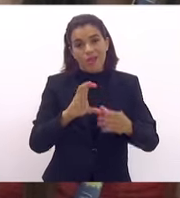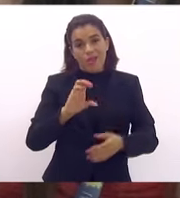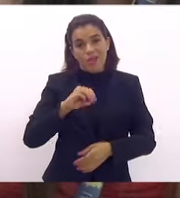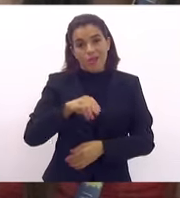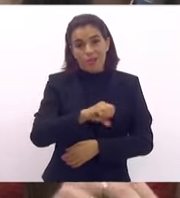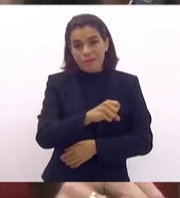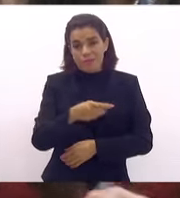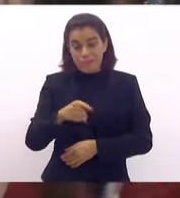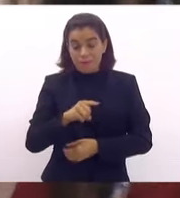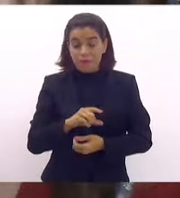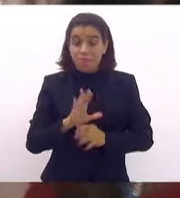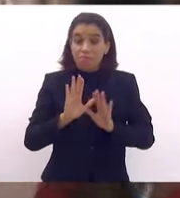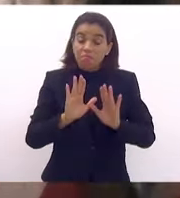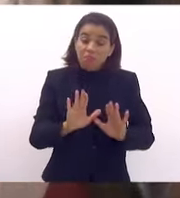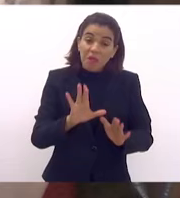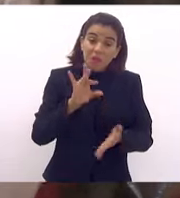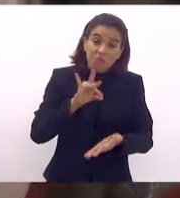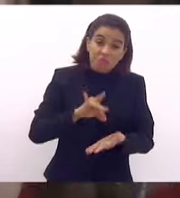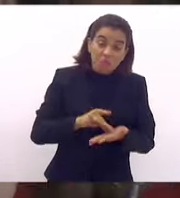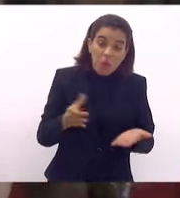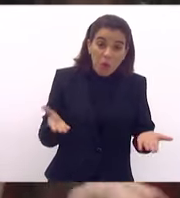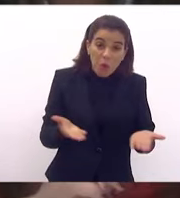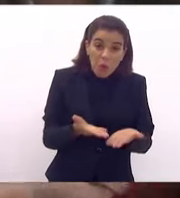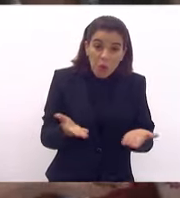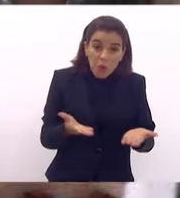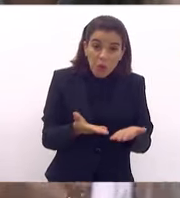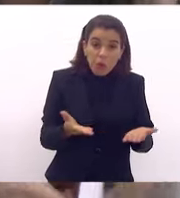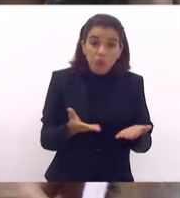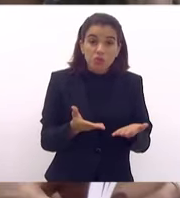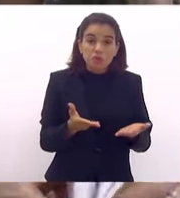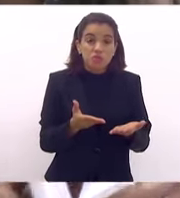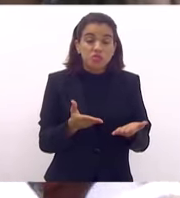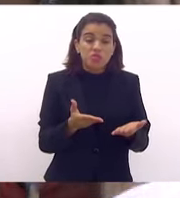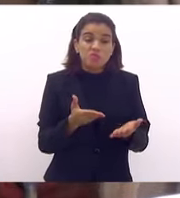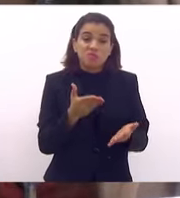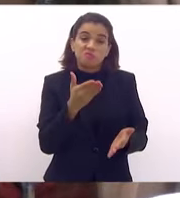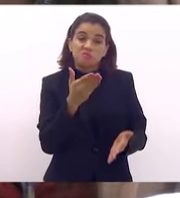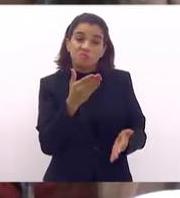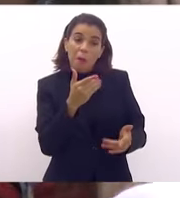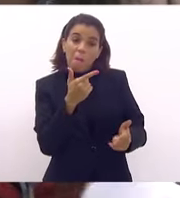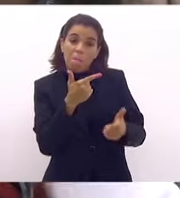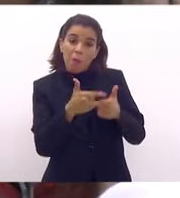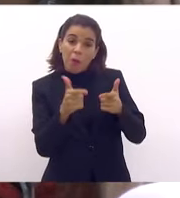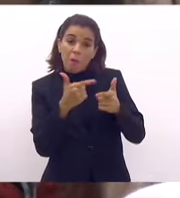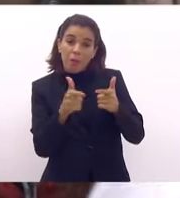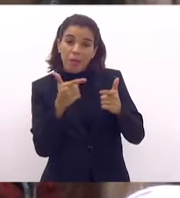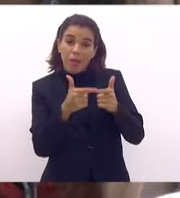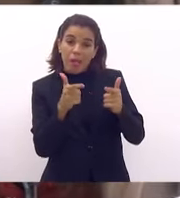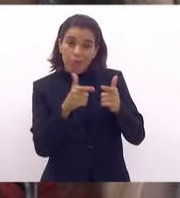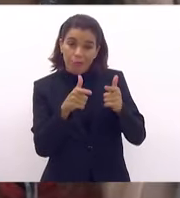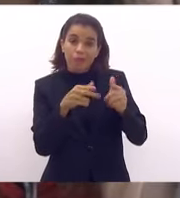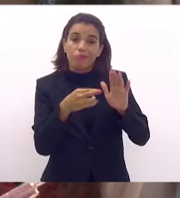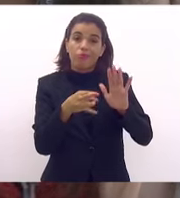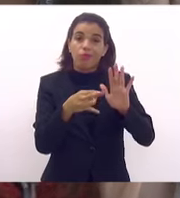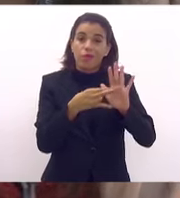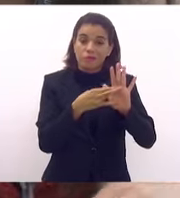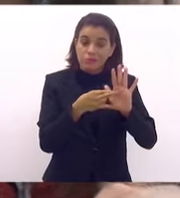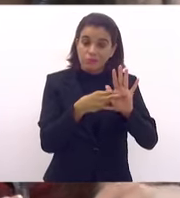intuito. Agora, se, de fato, a gente hoje tiver, de fato, algum impedimento regimental, então